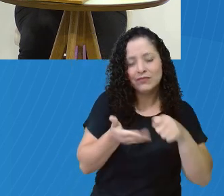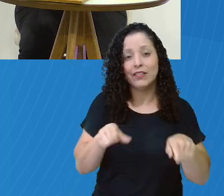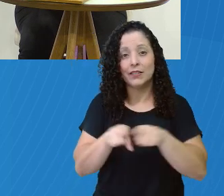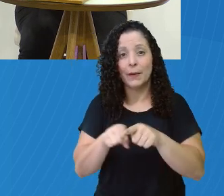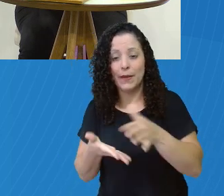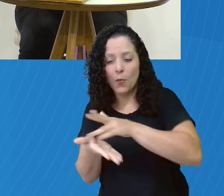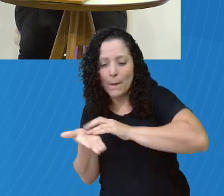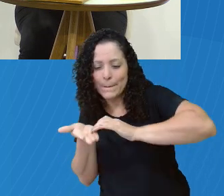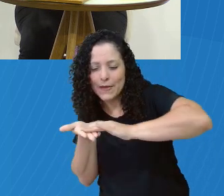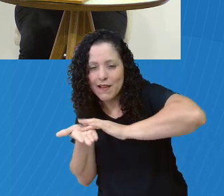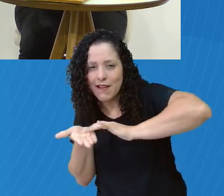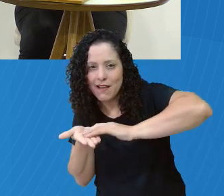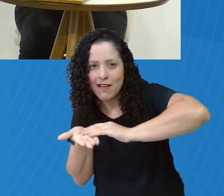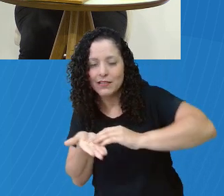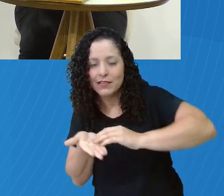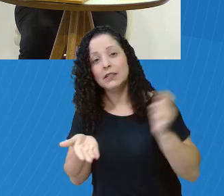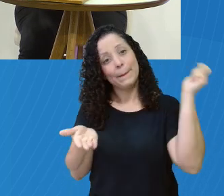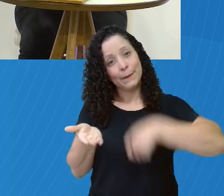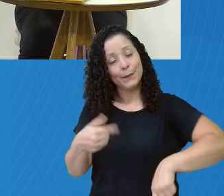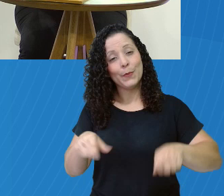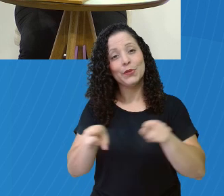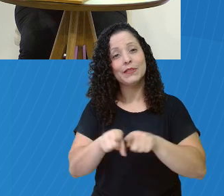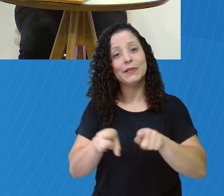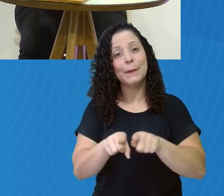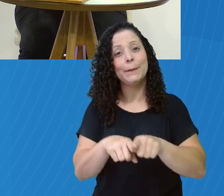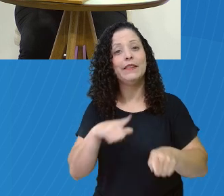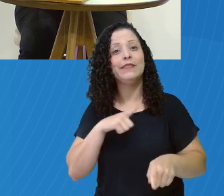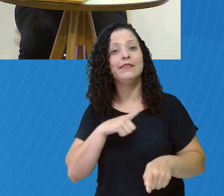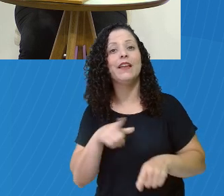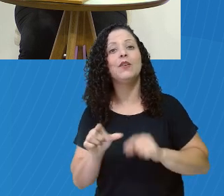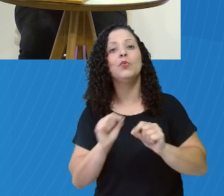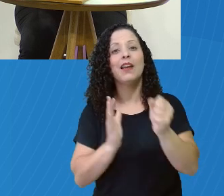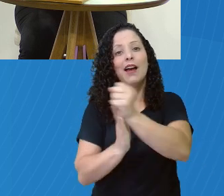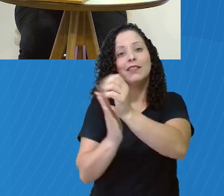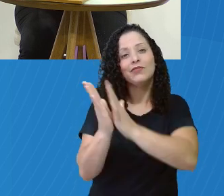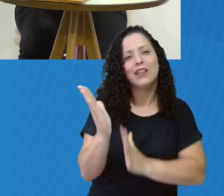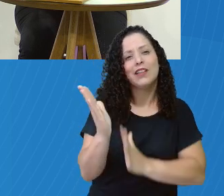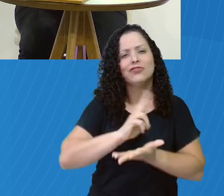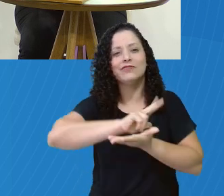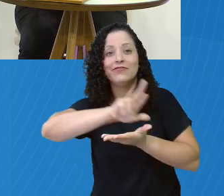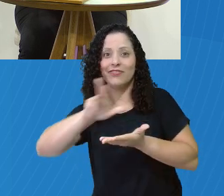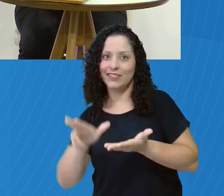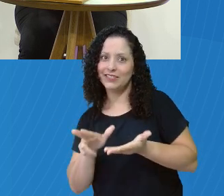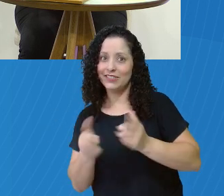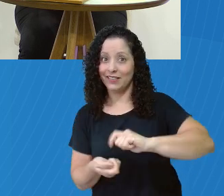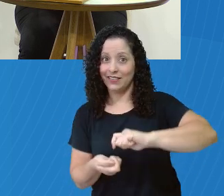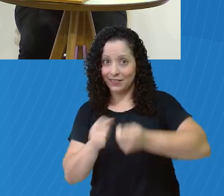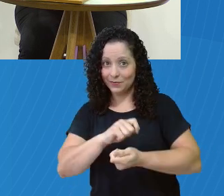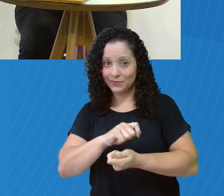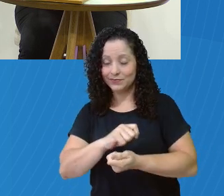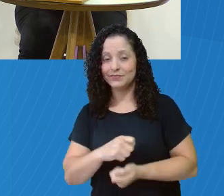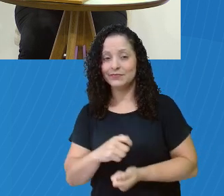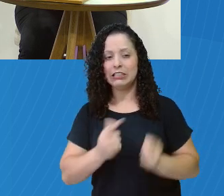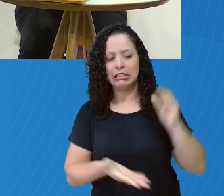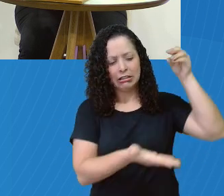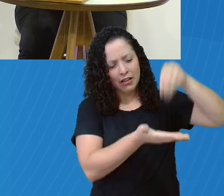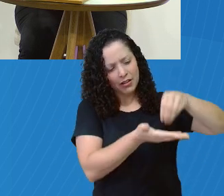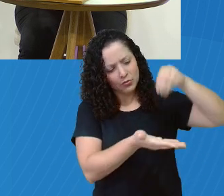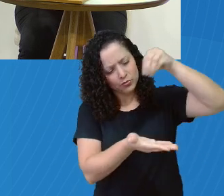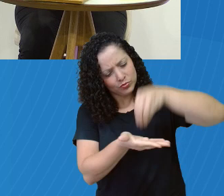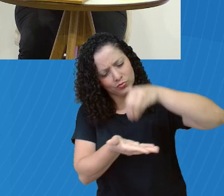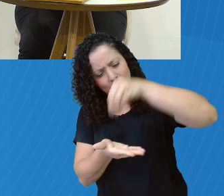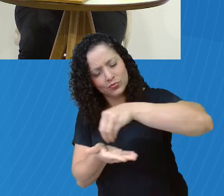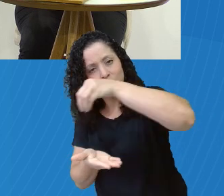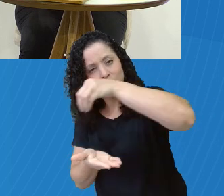braille. E a gente pode fazer atividades lúdicas também, né, visto que dentro das caixinhas a gente tem diferentes objetos